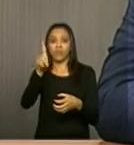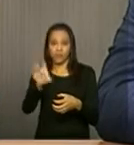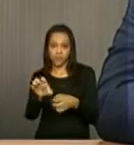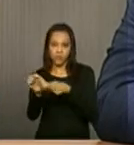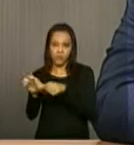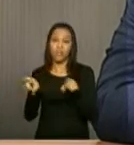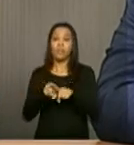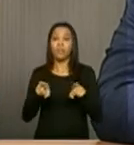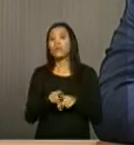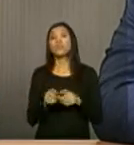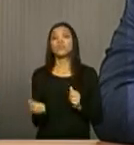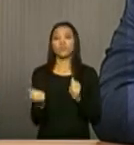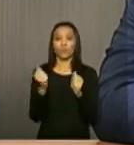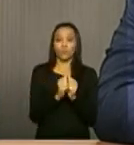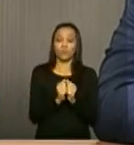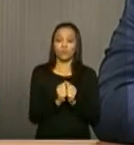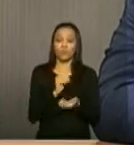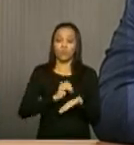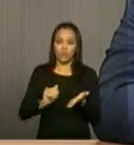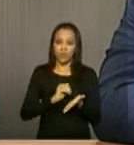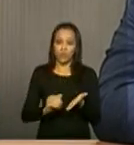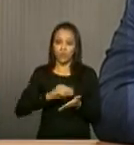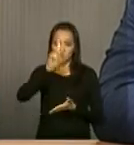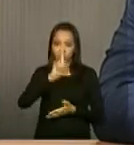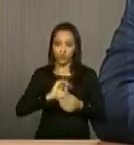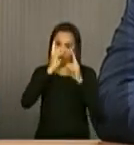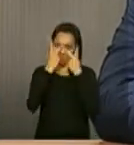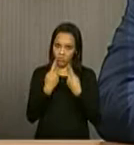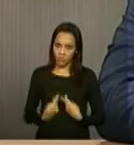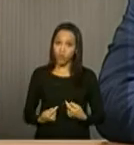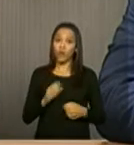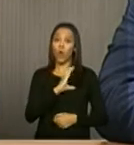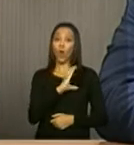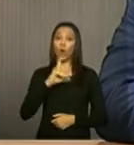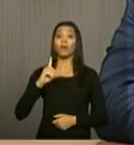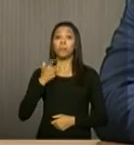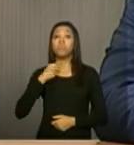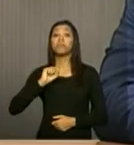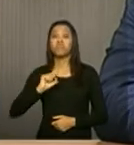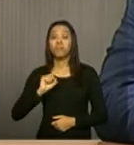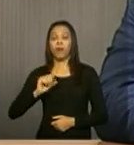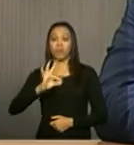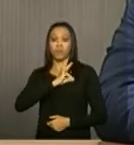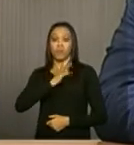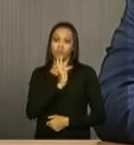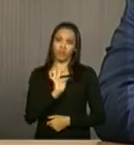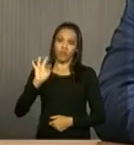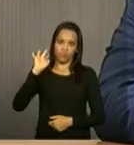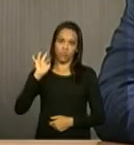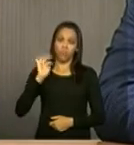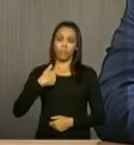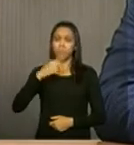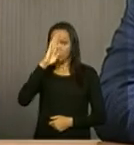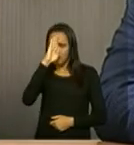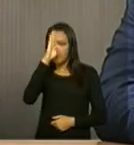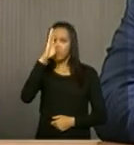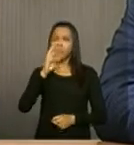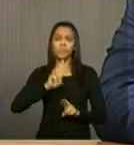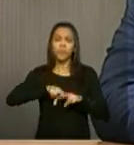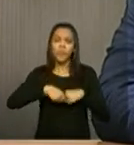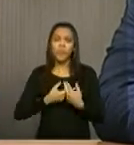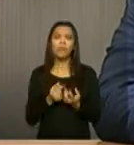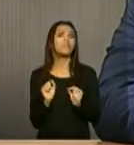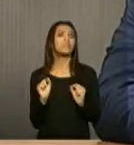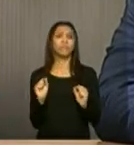foi coordenado pela polícia federal é e que principalmente por um desejo